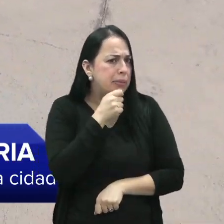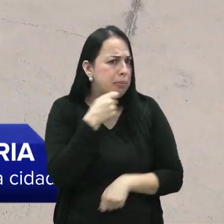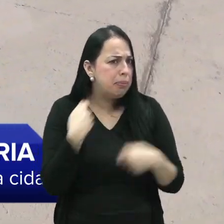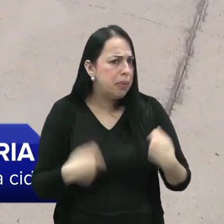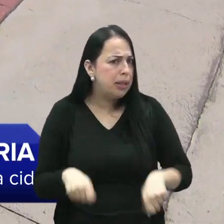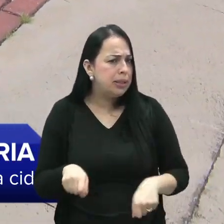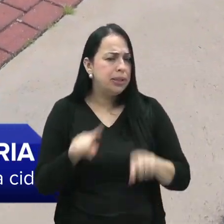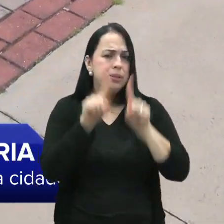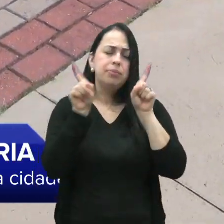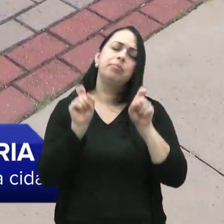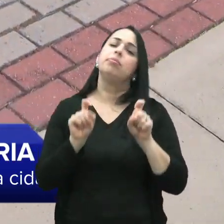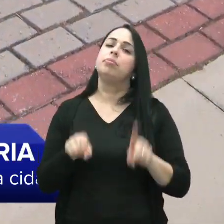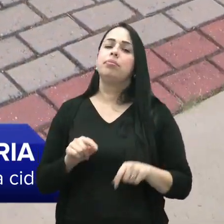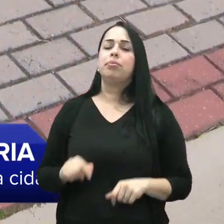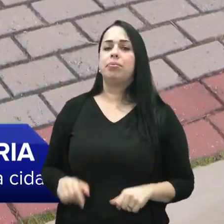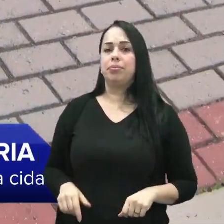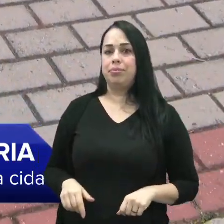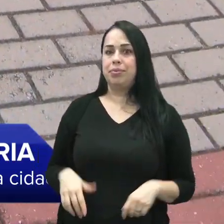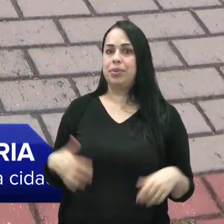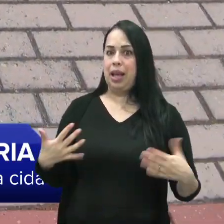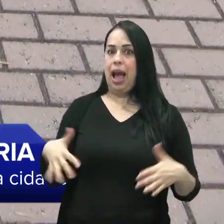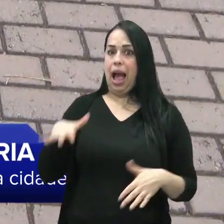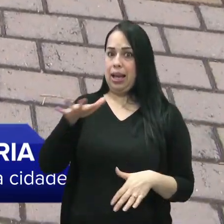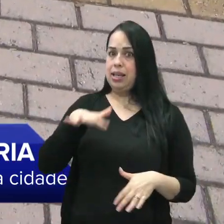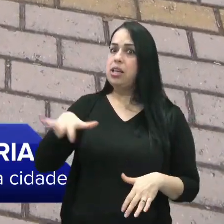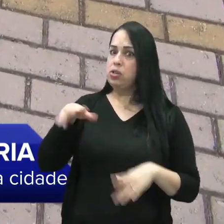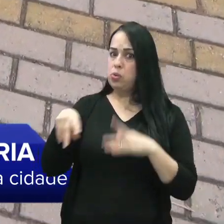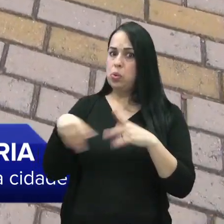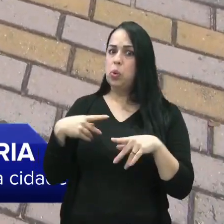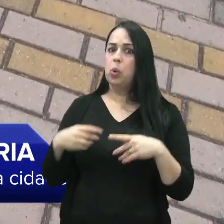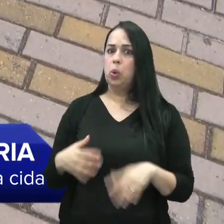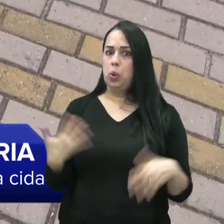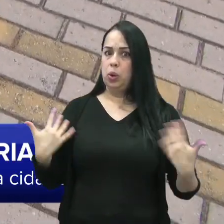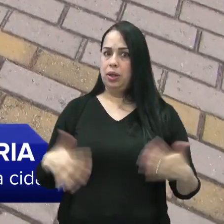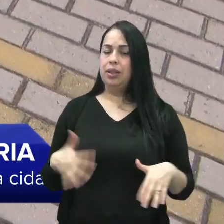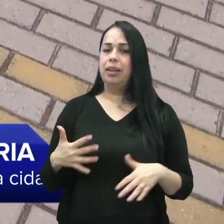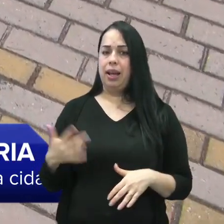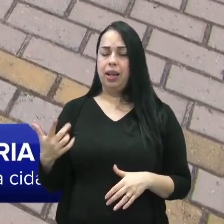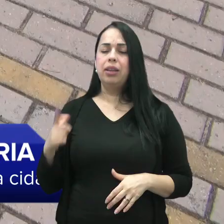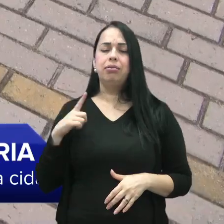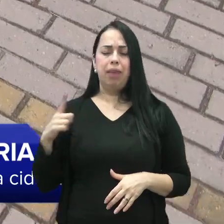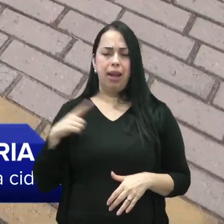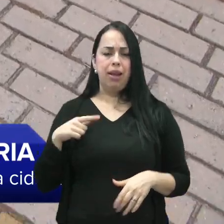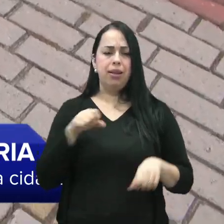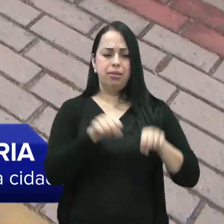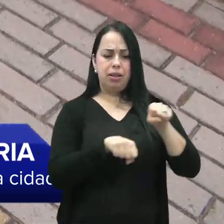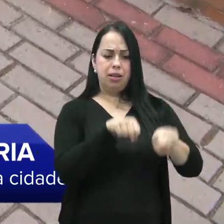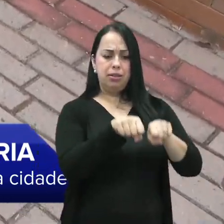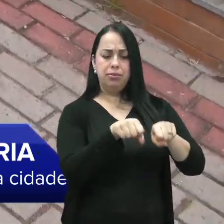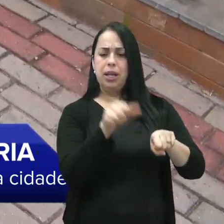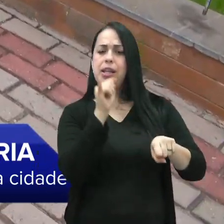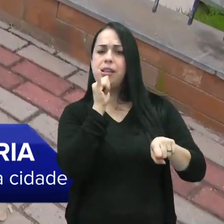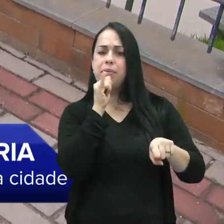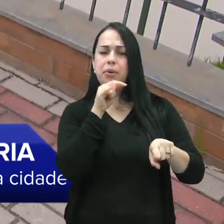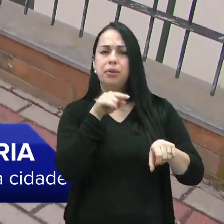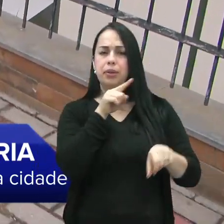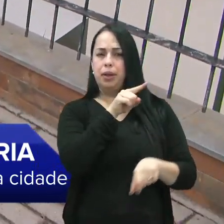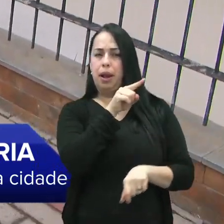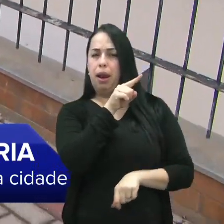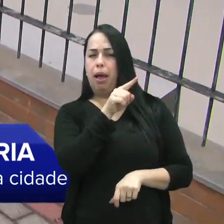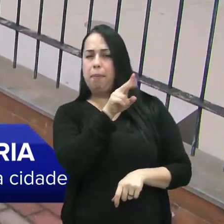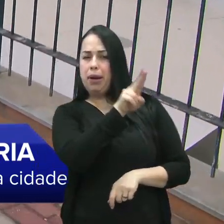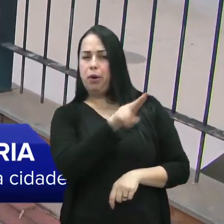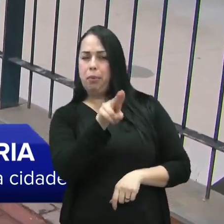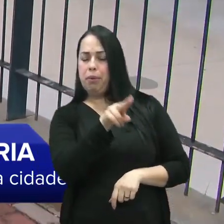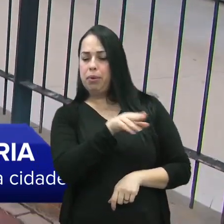do sistema cicloviário? Olha, a cidade em geral ela é muito bem servida, né? Você tem aí grandes conexões com grandes sistemas. Por exemplo, você consegue sair lá do fundo